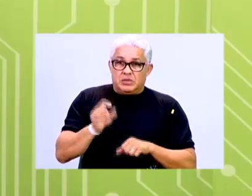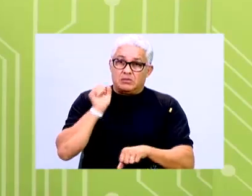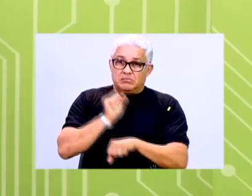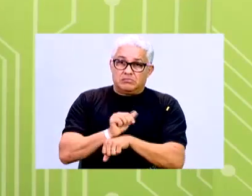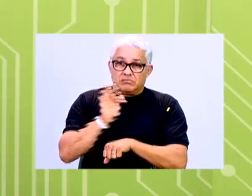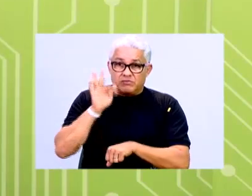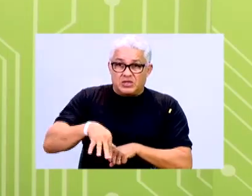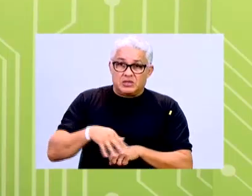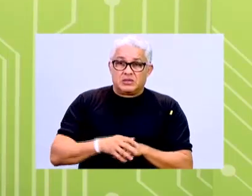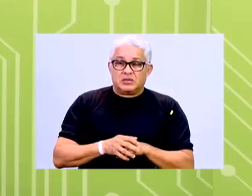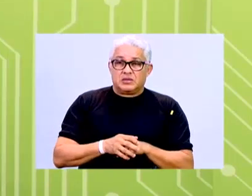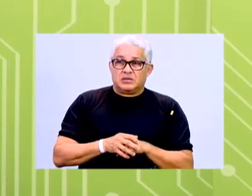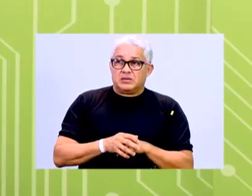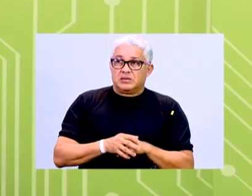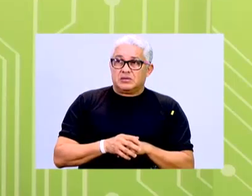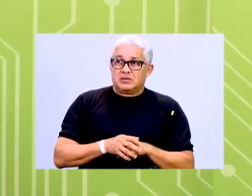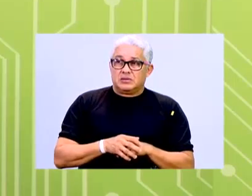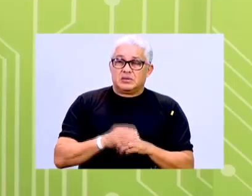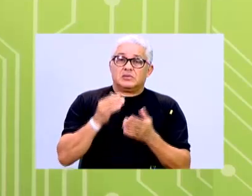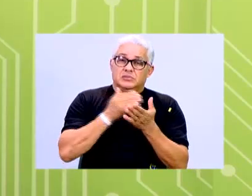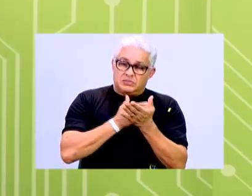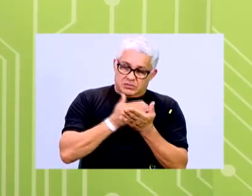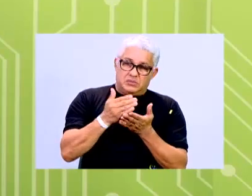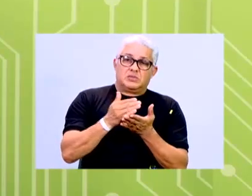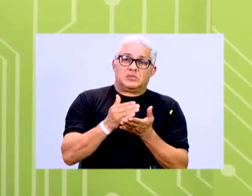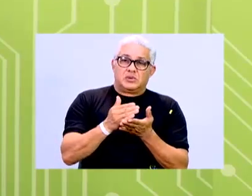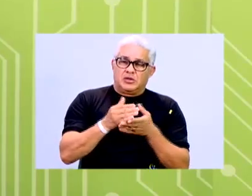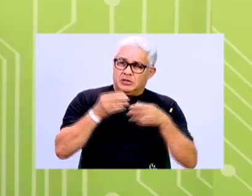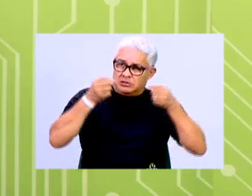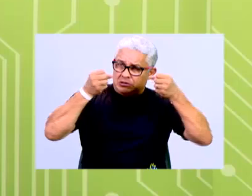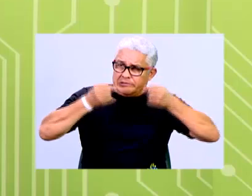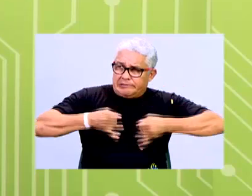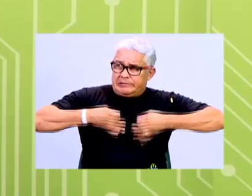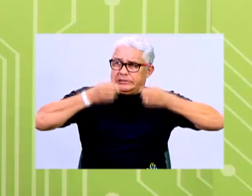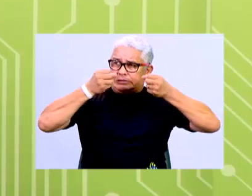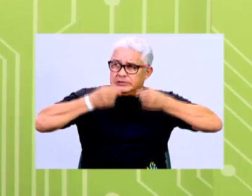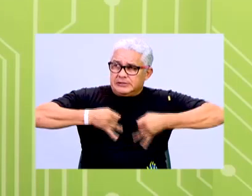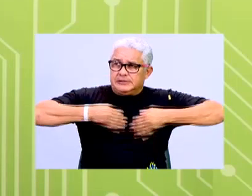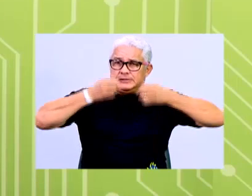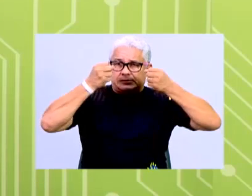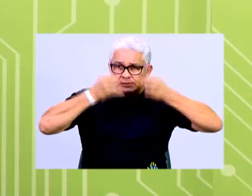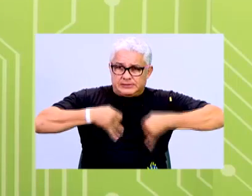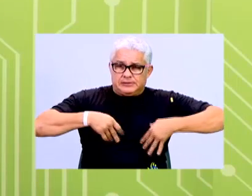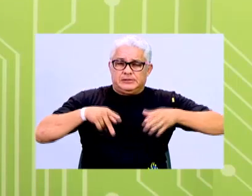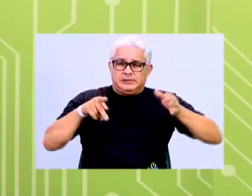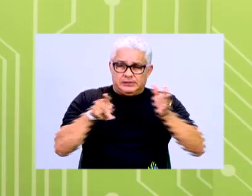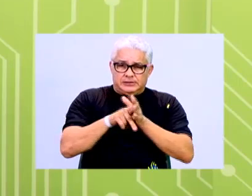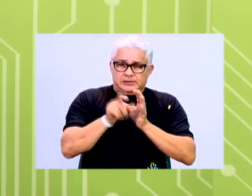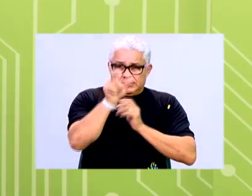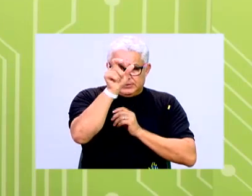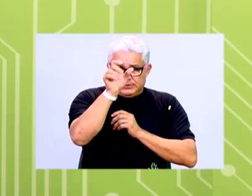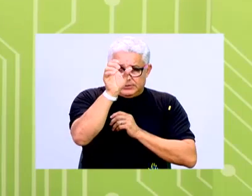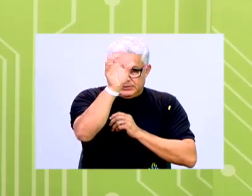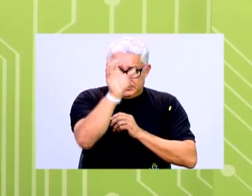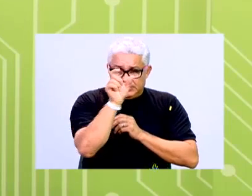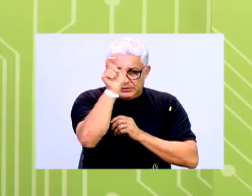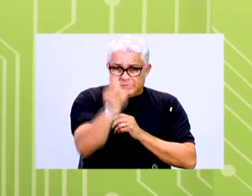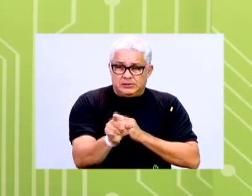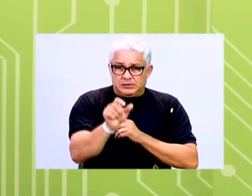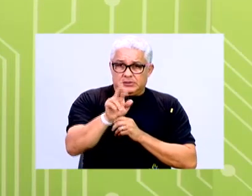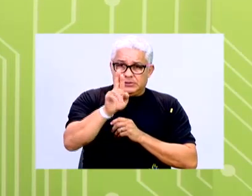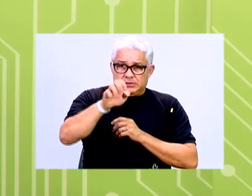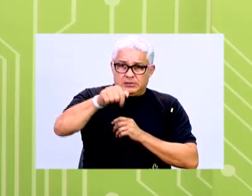final de um requisito. Quando temos que começar a dar muitas explicações para o requisito, ele deixa de ser um